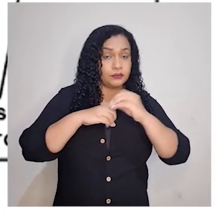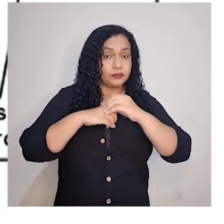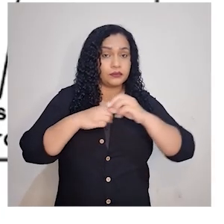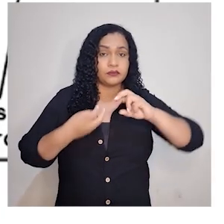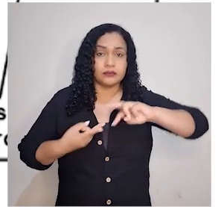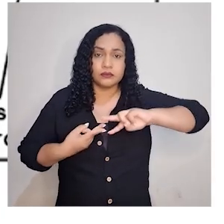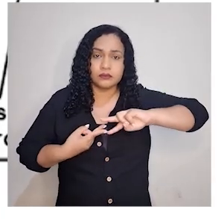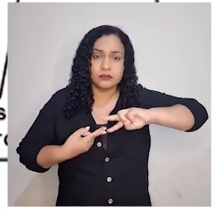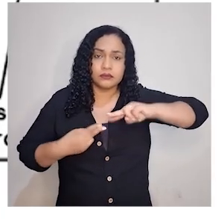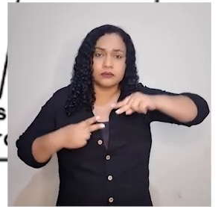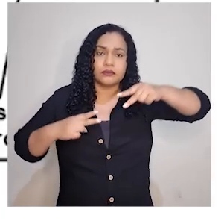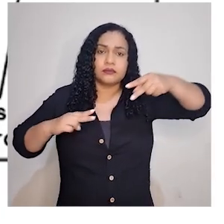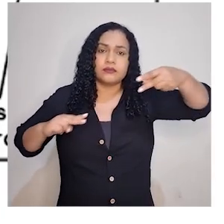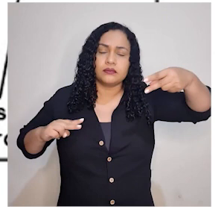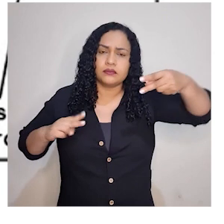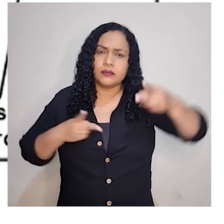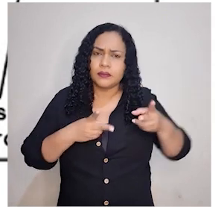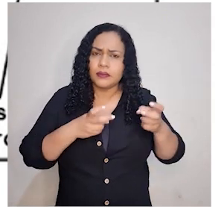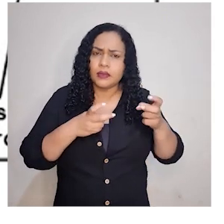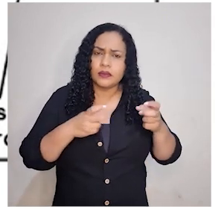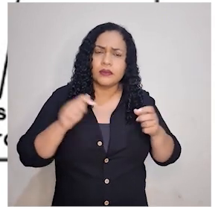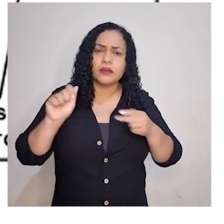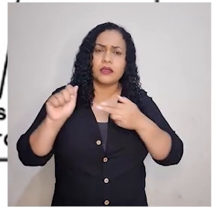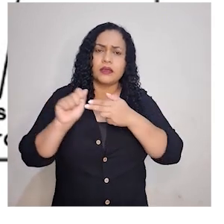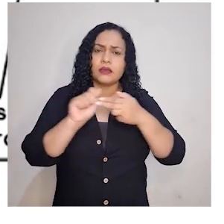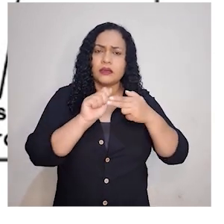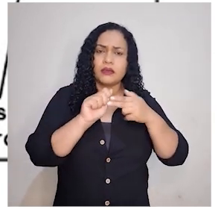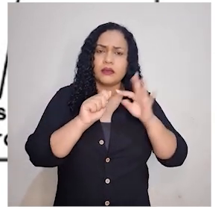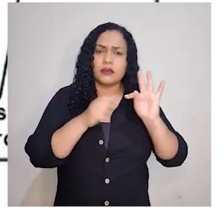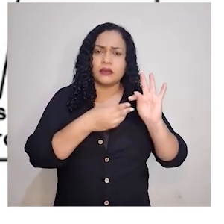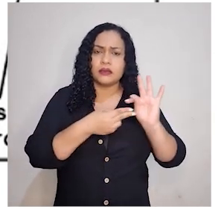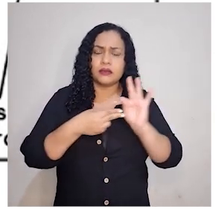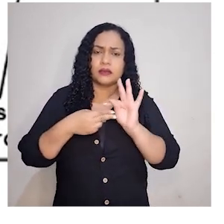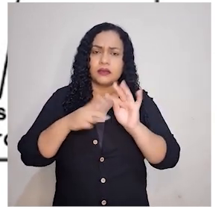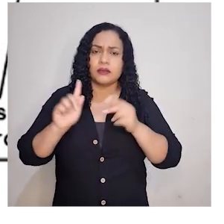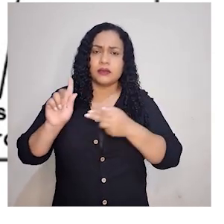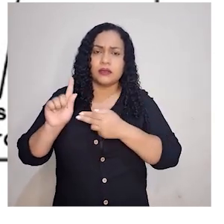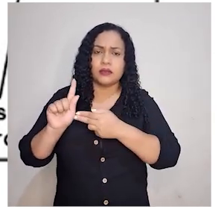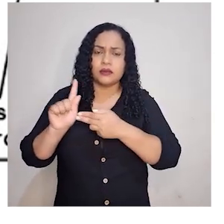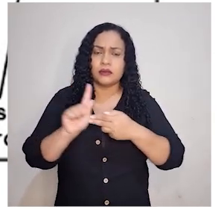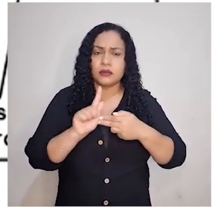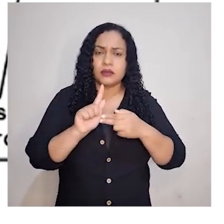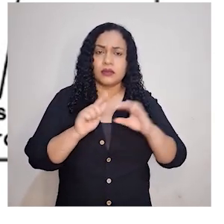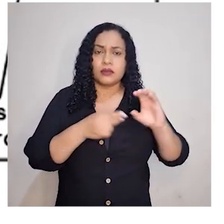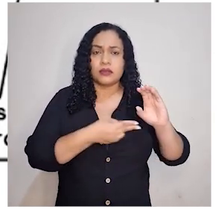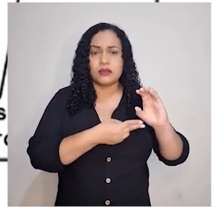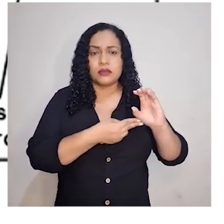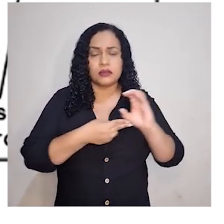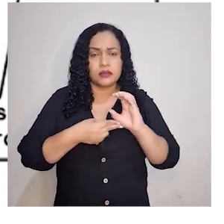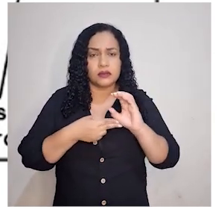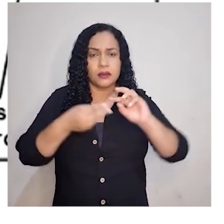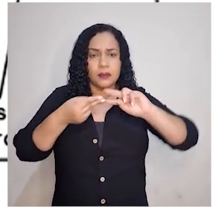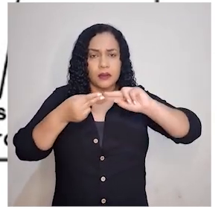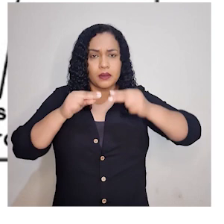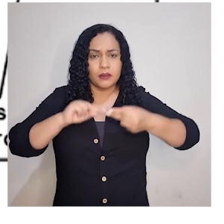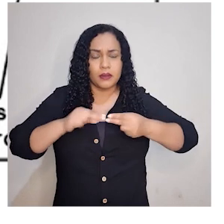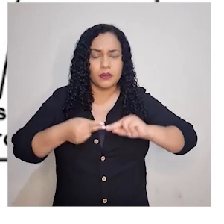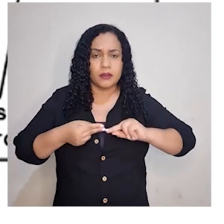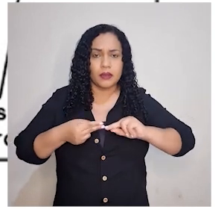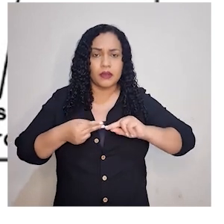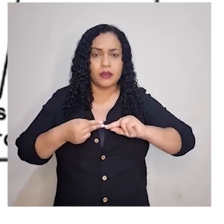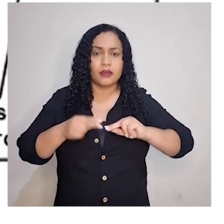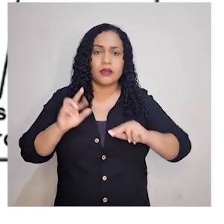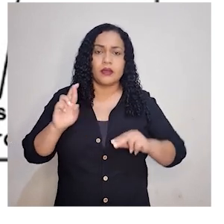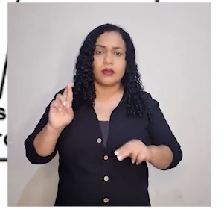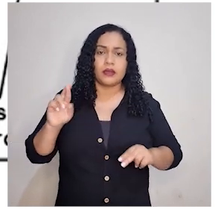temos uma molécula de DNA. Observem as bases: adenina, timina, guanina, citosina. A